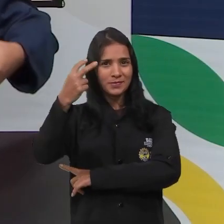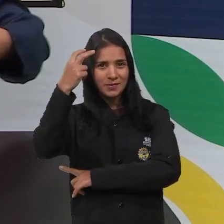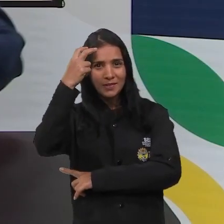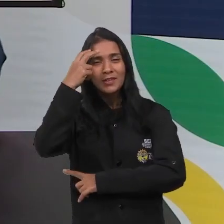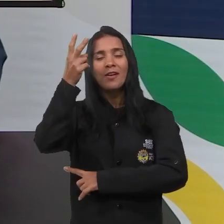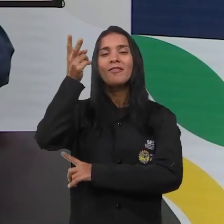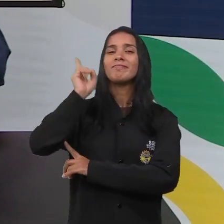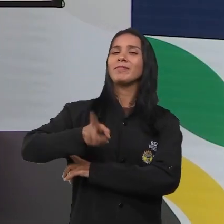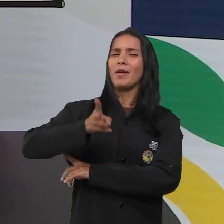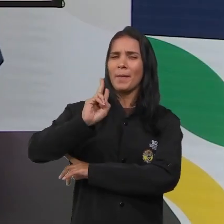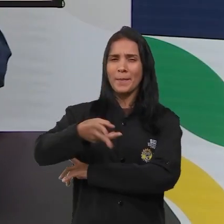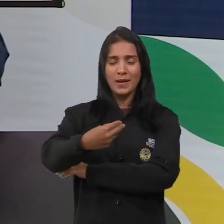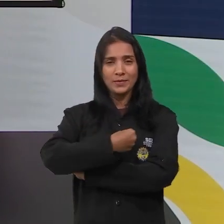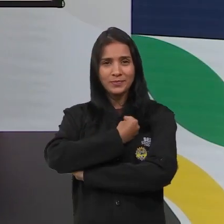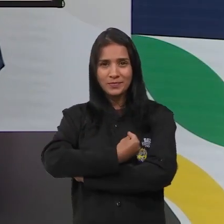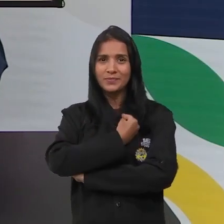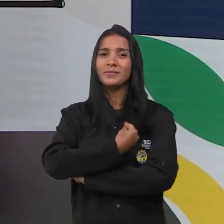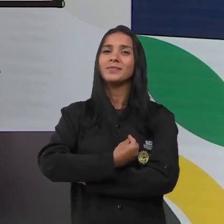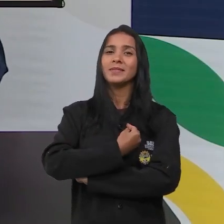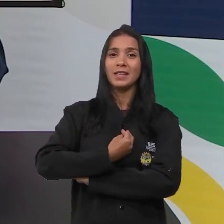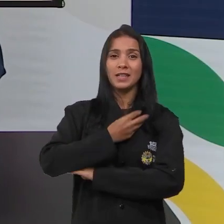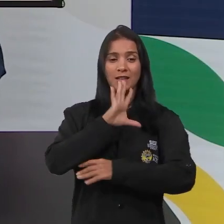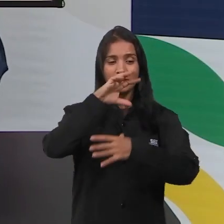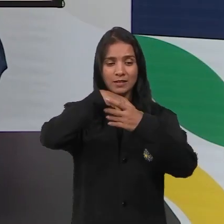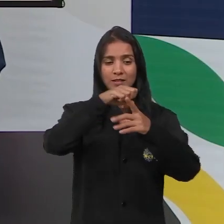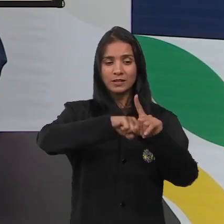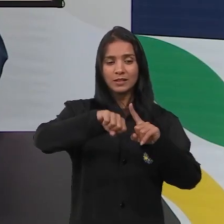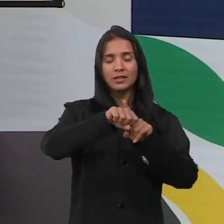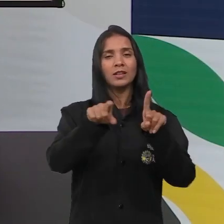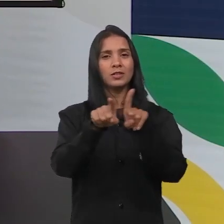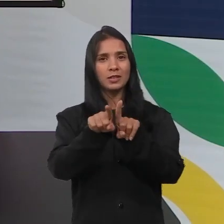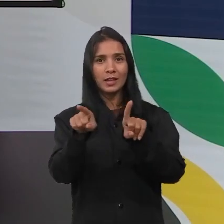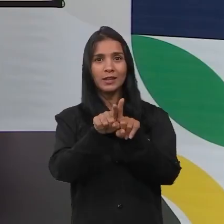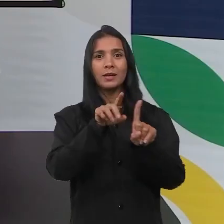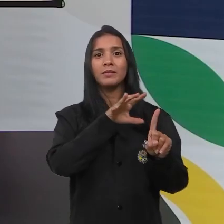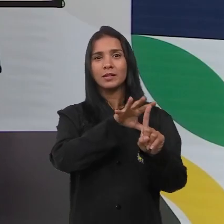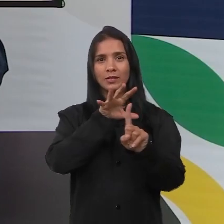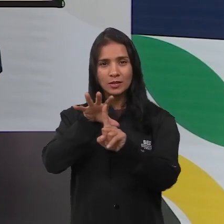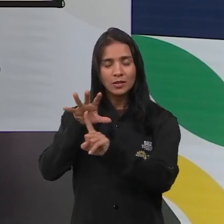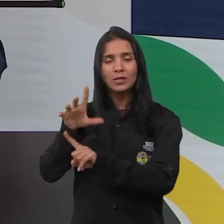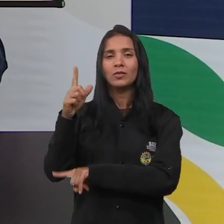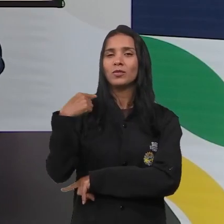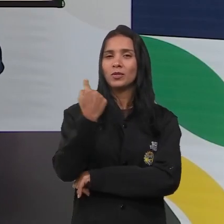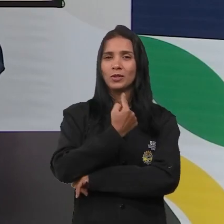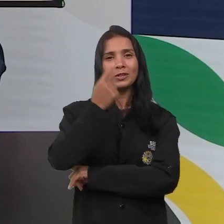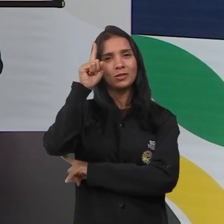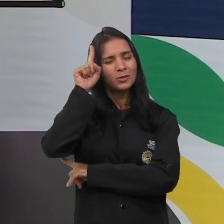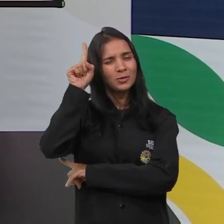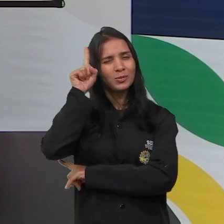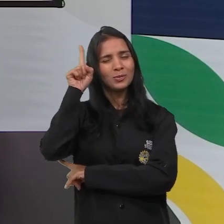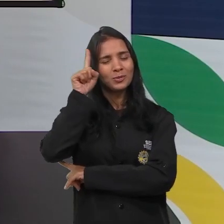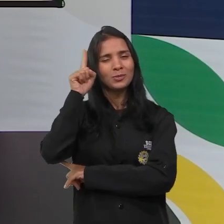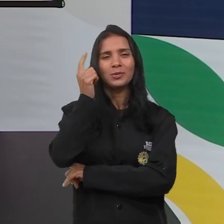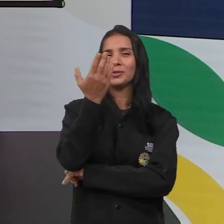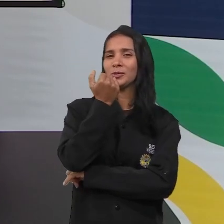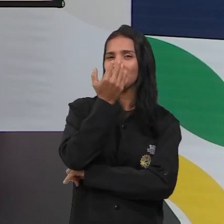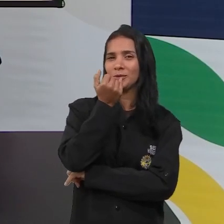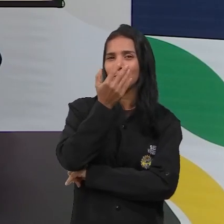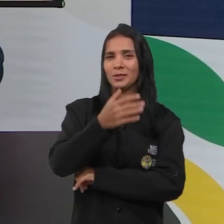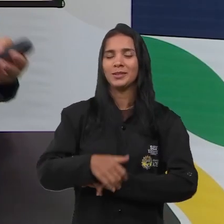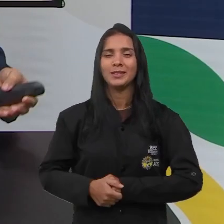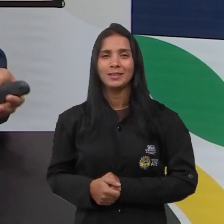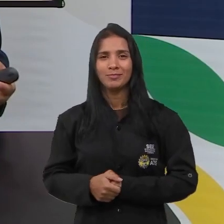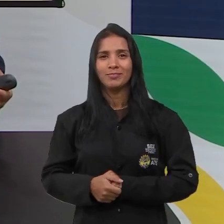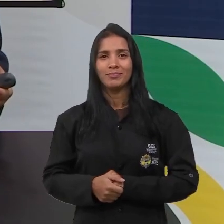está presente dentro da nossa sociedade, influenciando aí todos os dias na nossa alimentação.